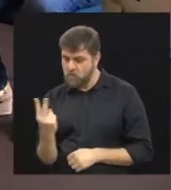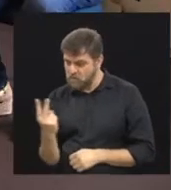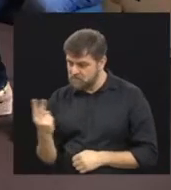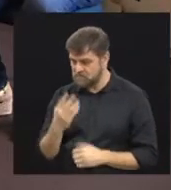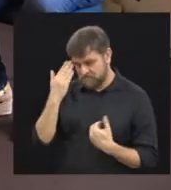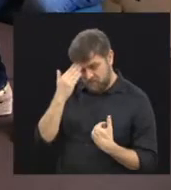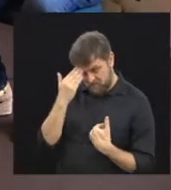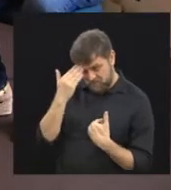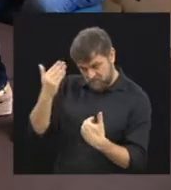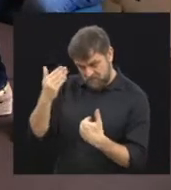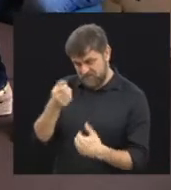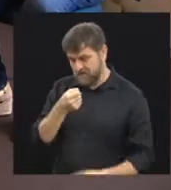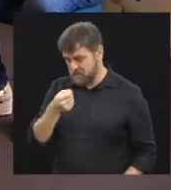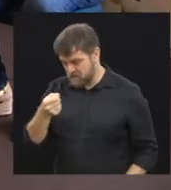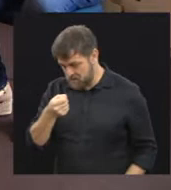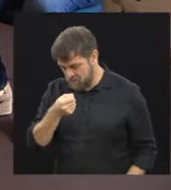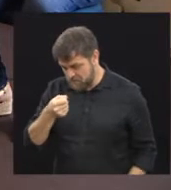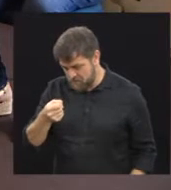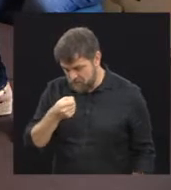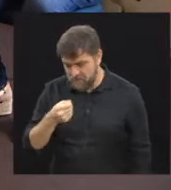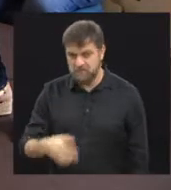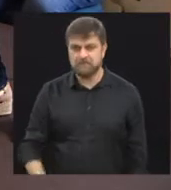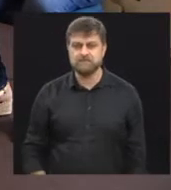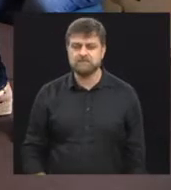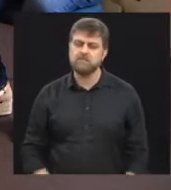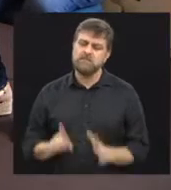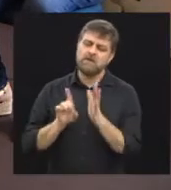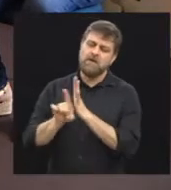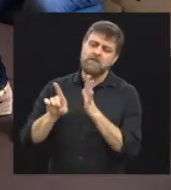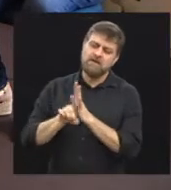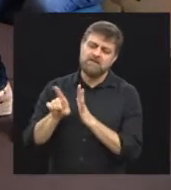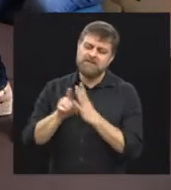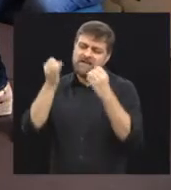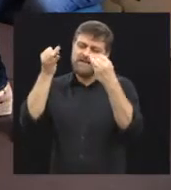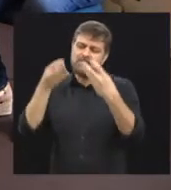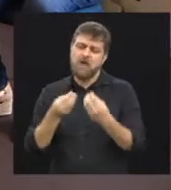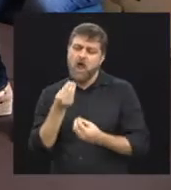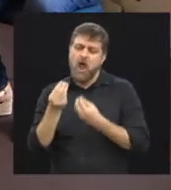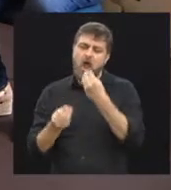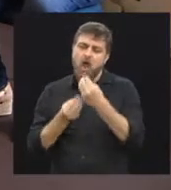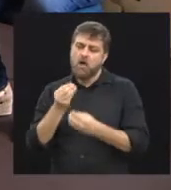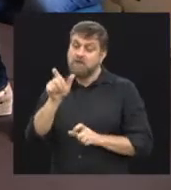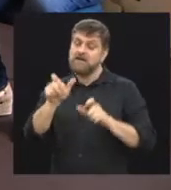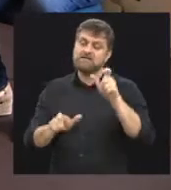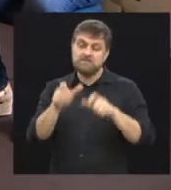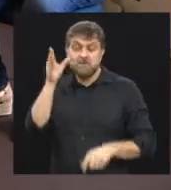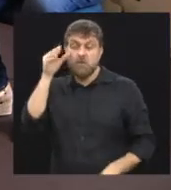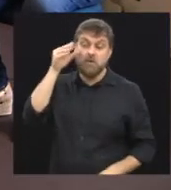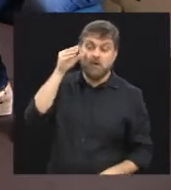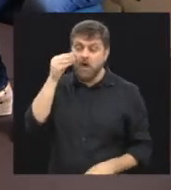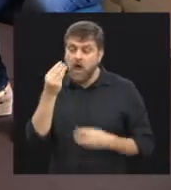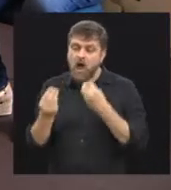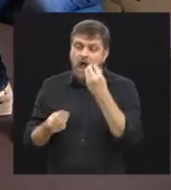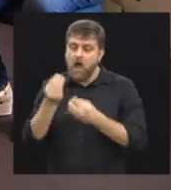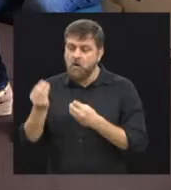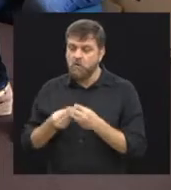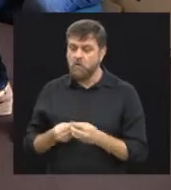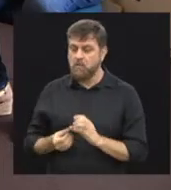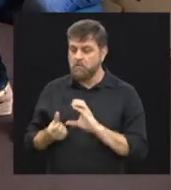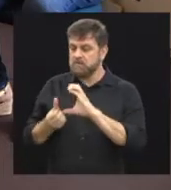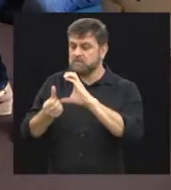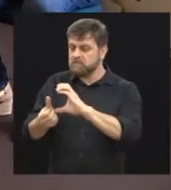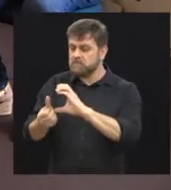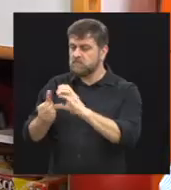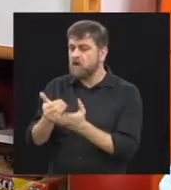Valdir. Muito obrigada pela participação de vocês. E eu gostaria que vocês começassem contando para o pessoal de casa como começou a Casa da